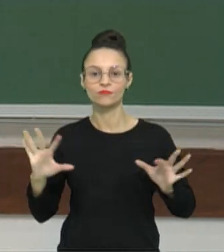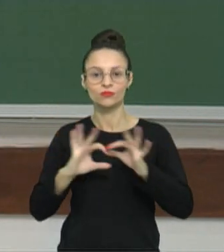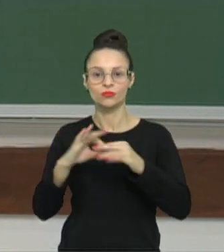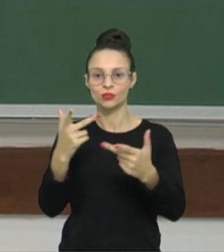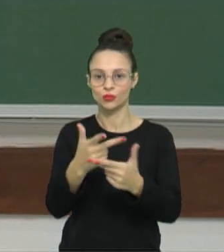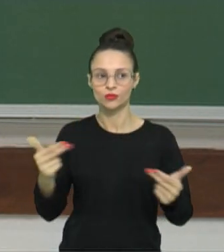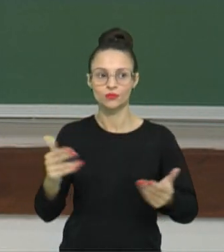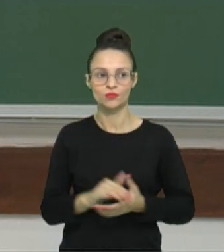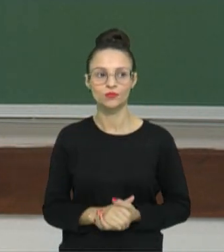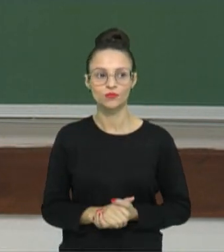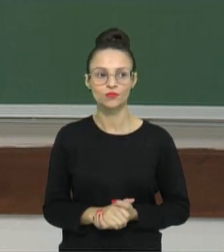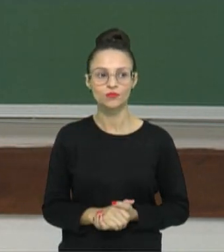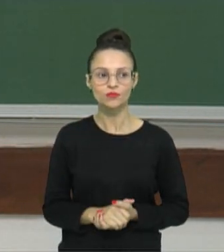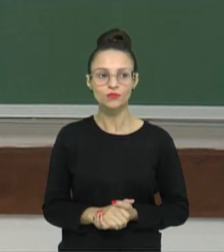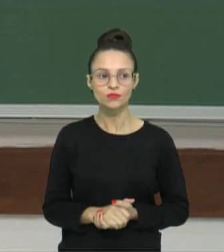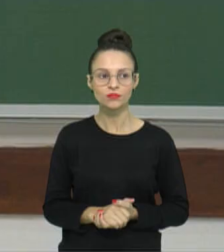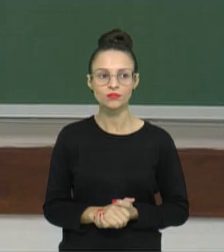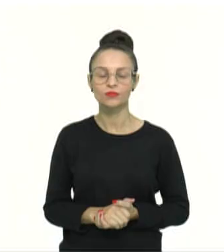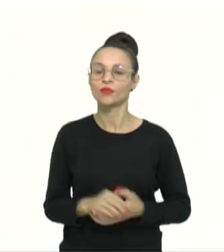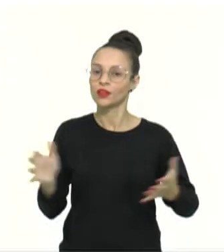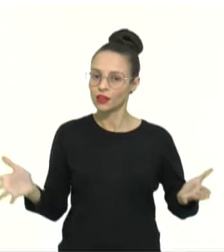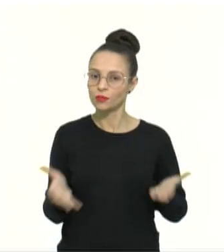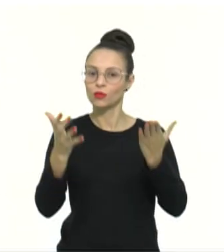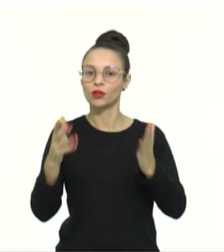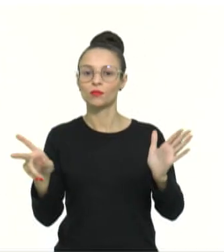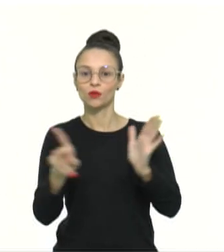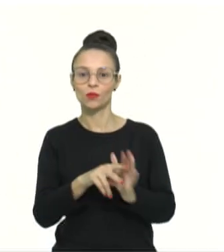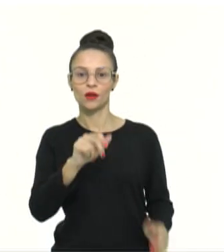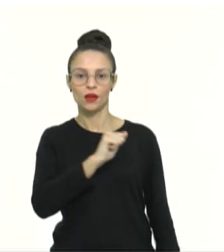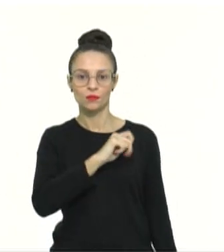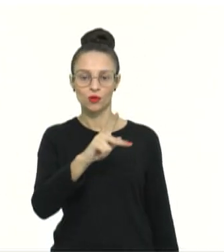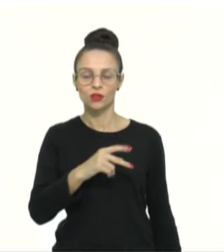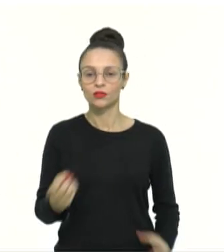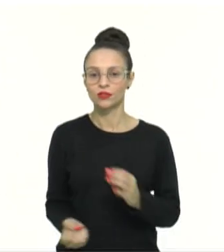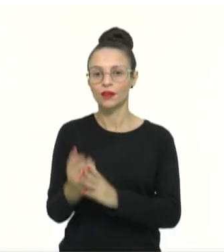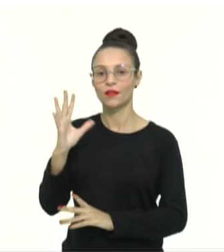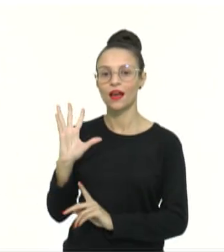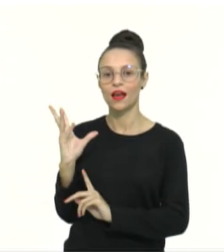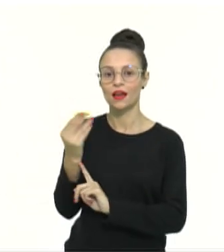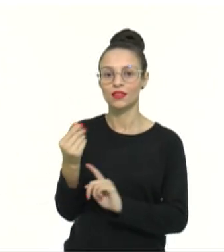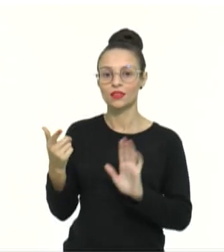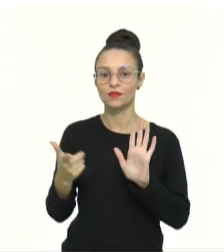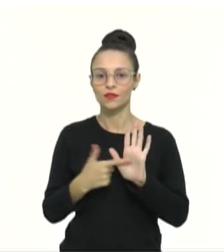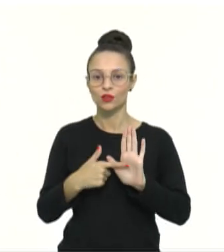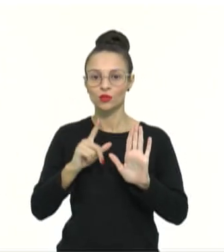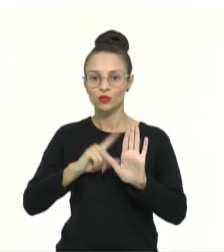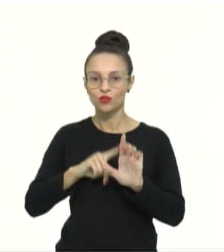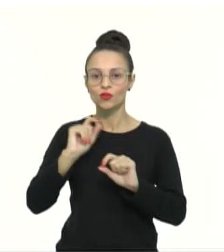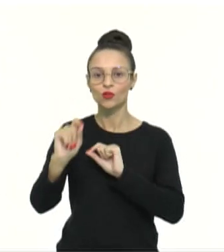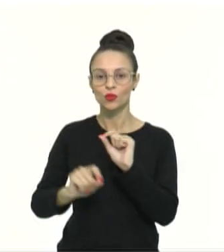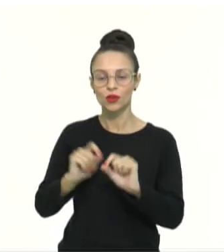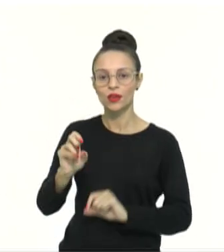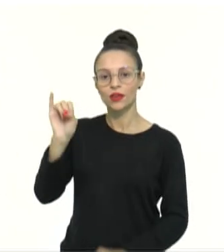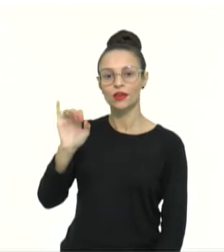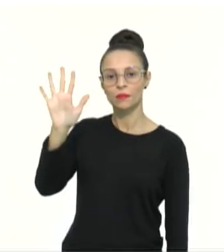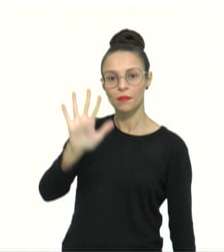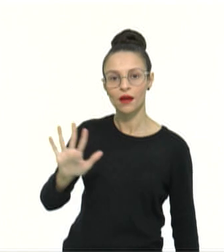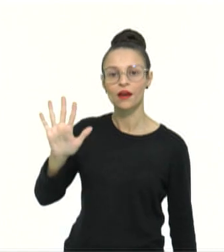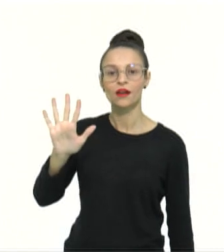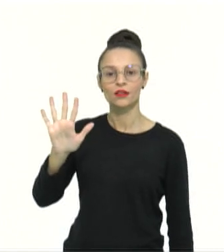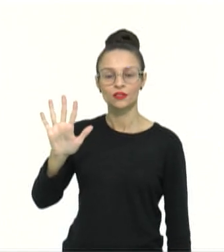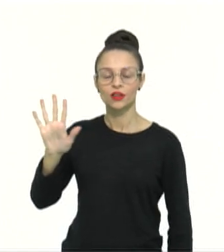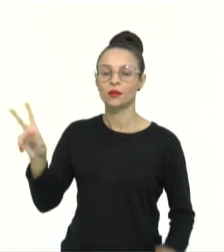coisas. Então, o impulso apolíneo gera arte figurativa, né, em imagens,